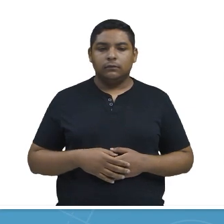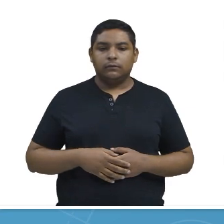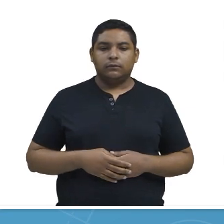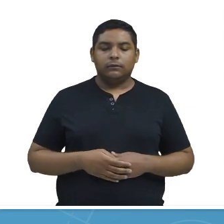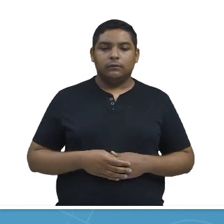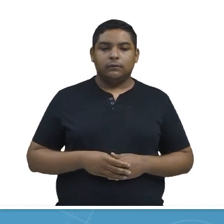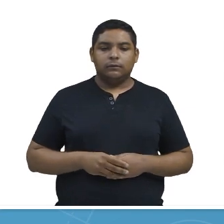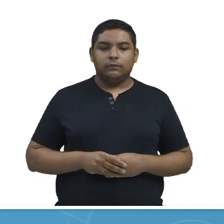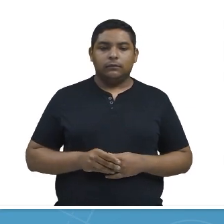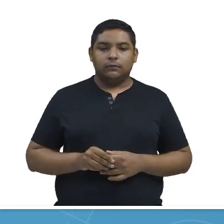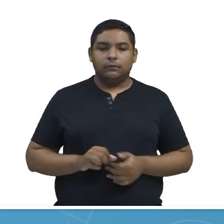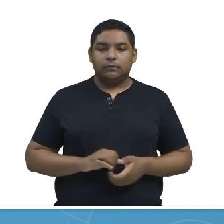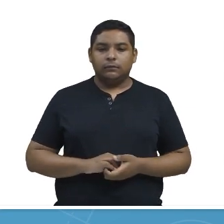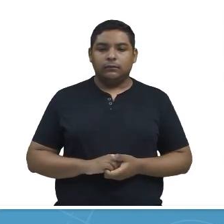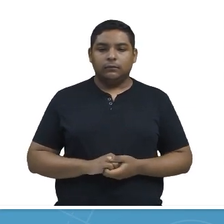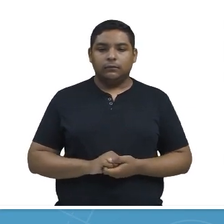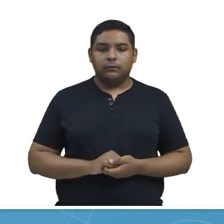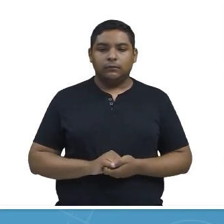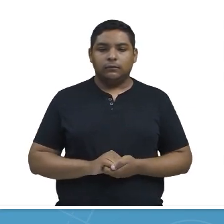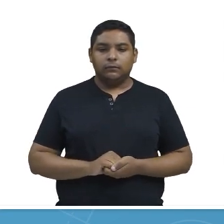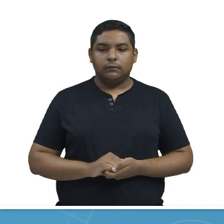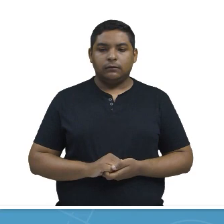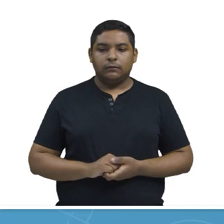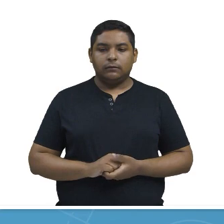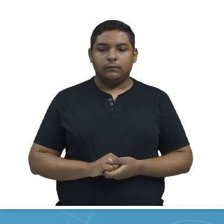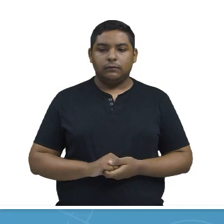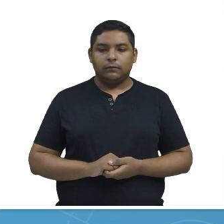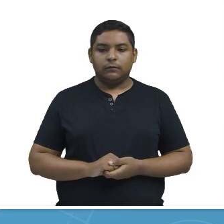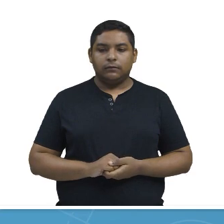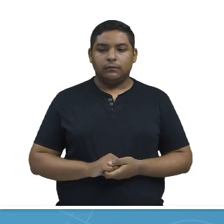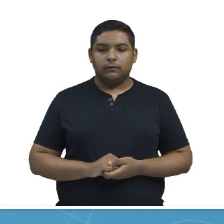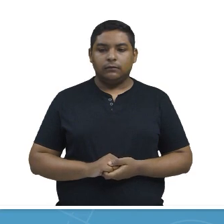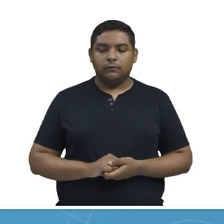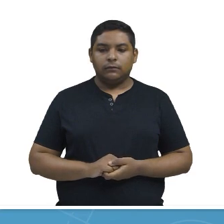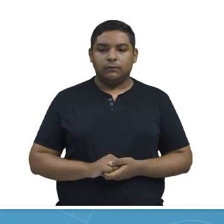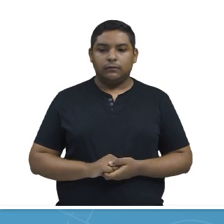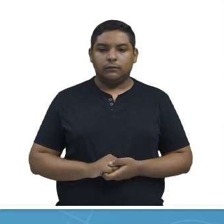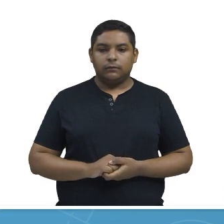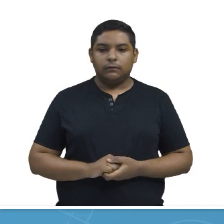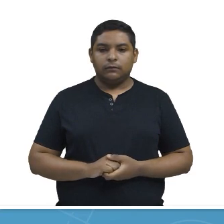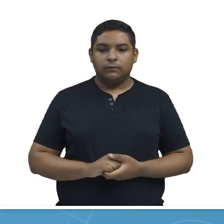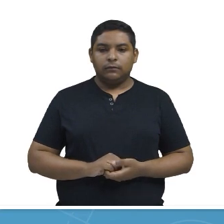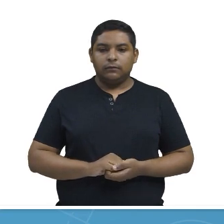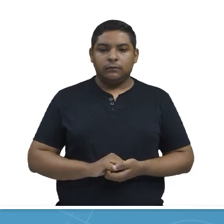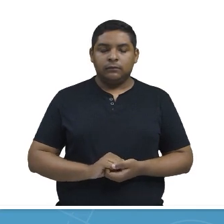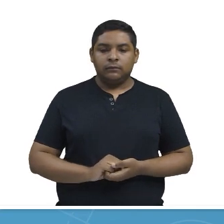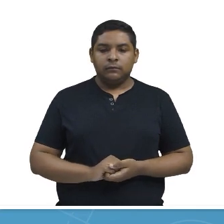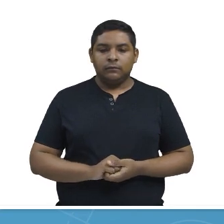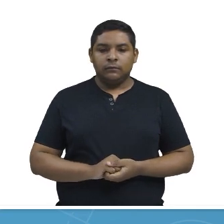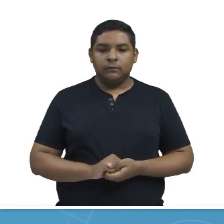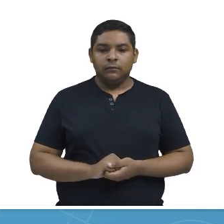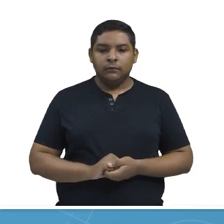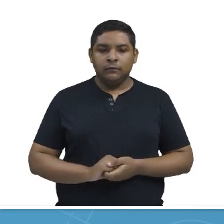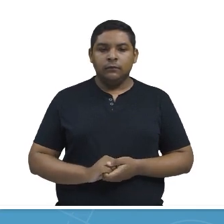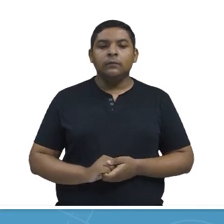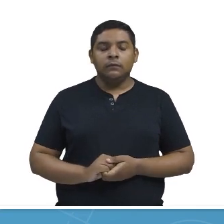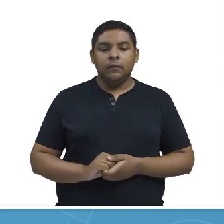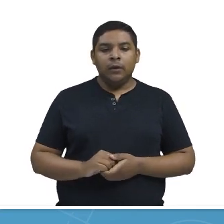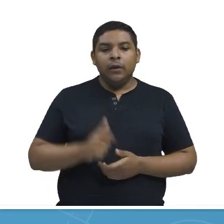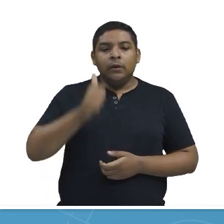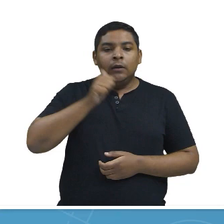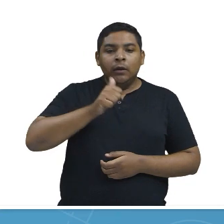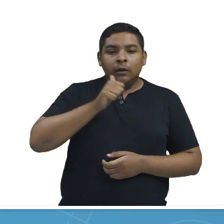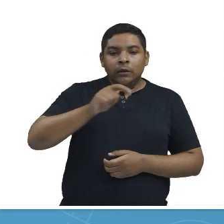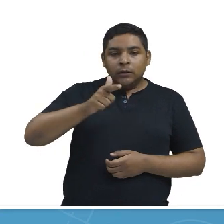Shirley has a 17-year-old daughter. Olha lá a movimentação da setinha aí. Então, Shirley tem